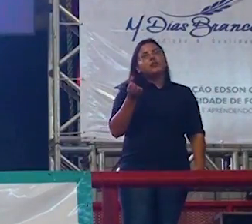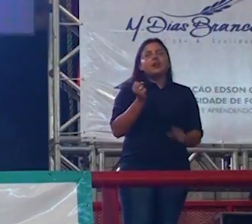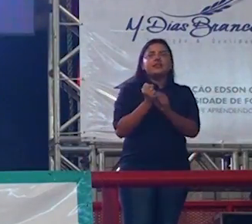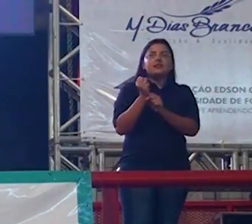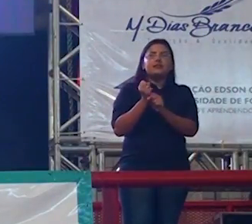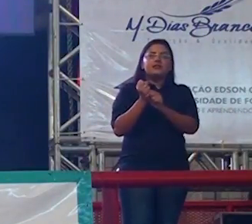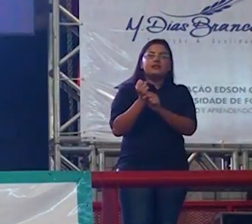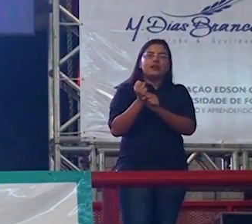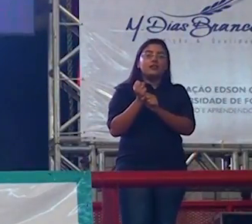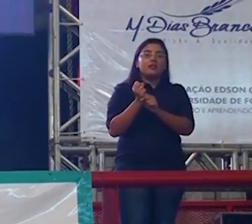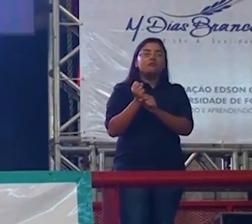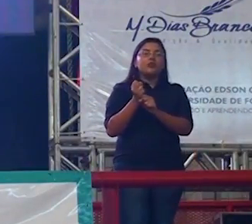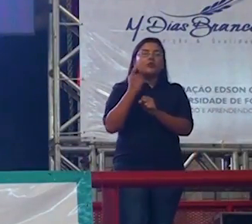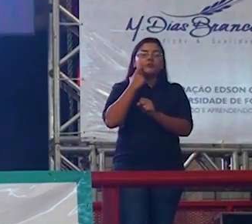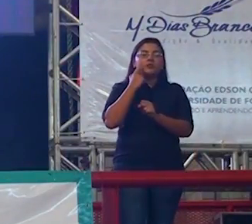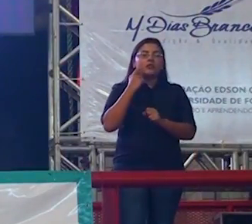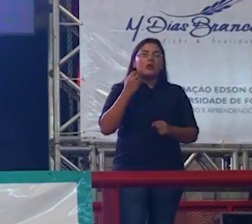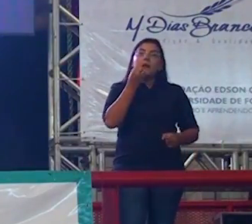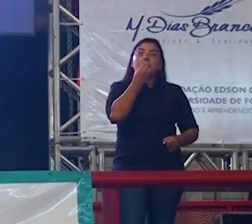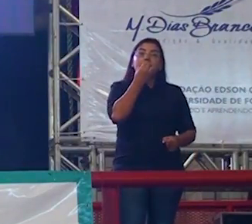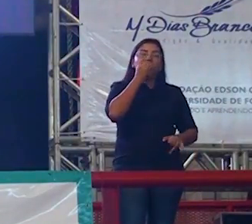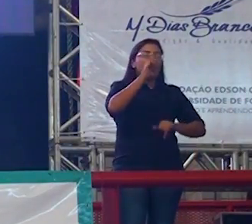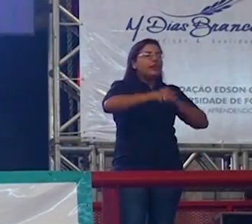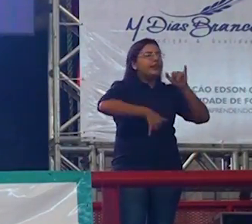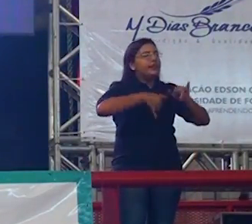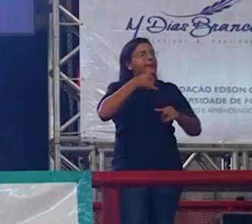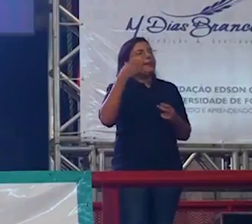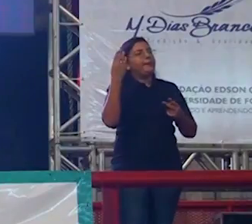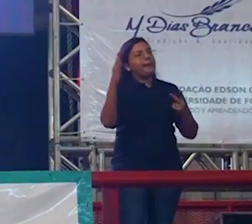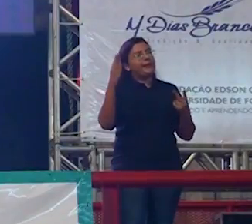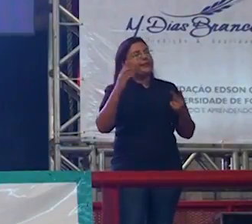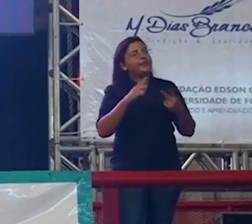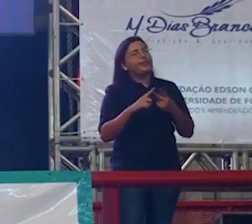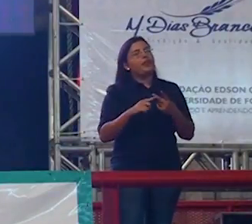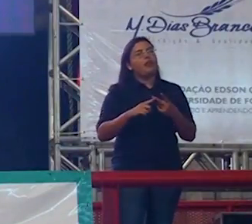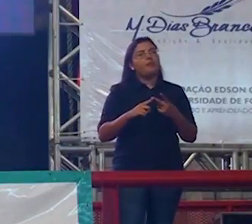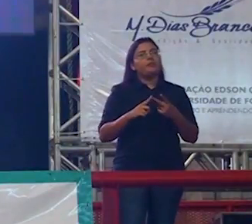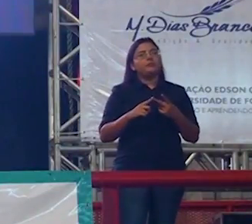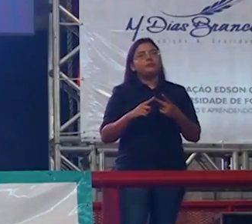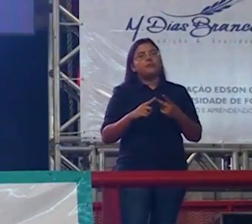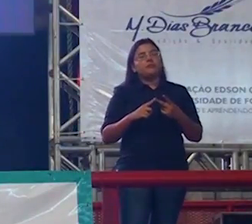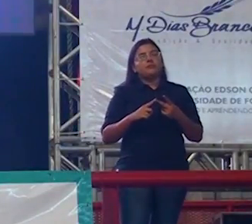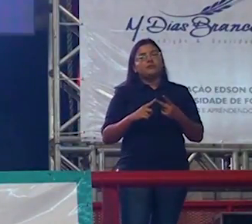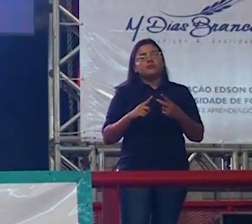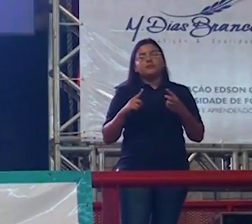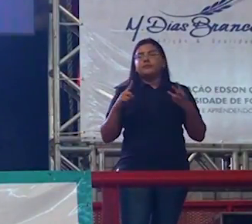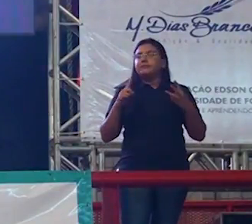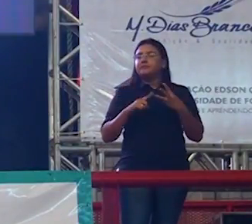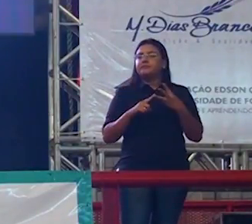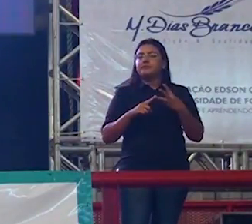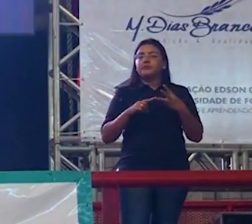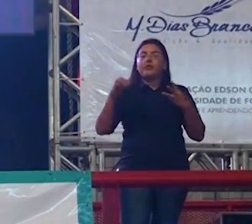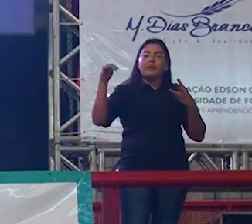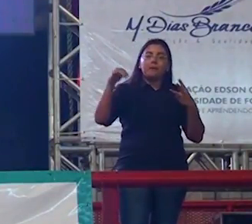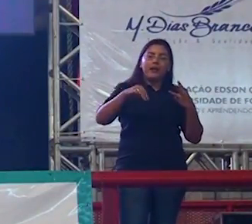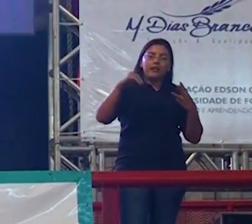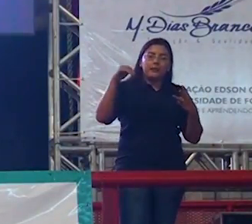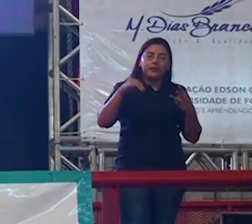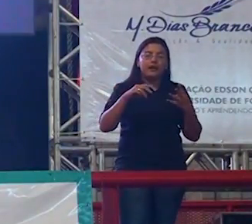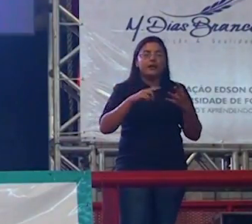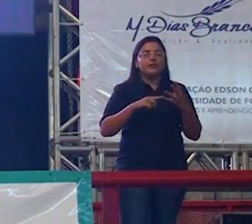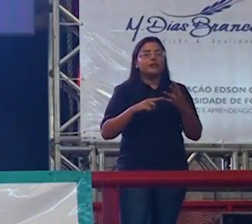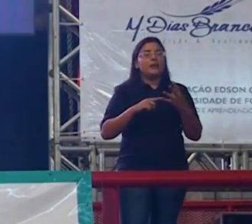para passar. E ele era muito bom em química, biologia, muito bom em